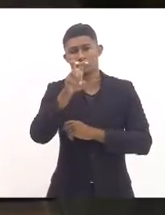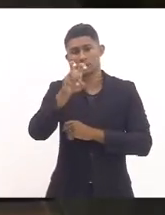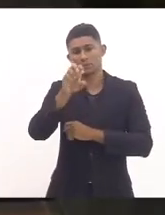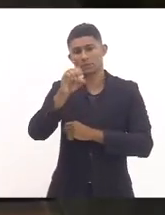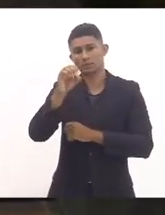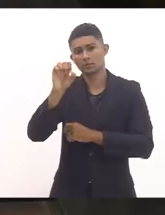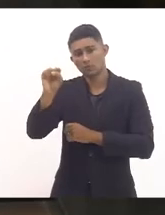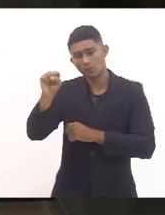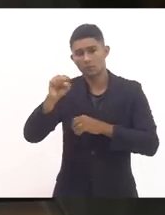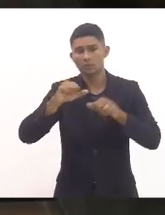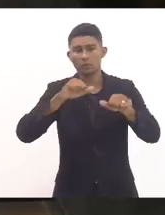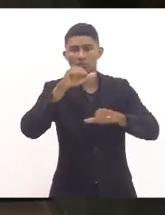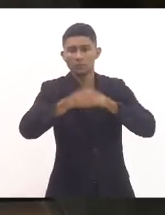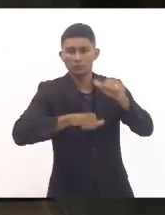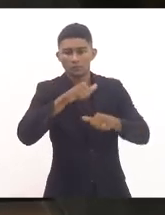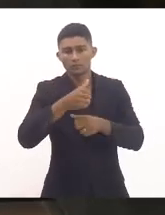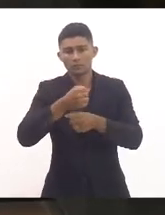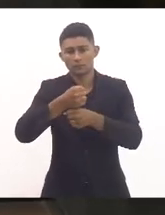4.508 de